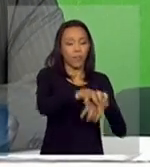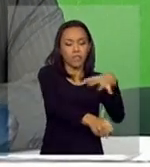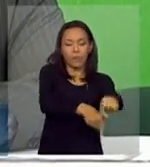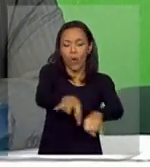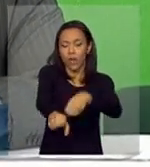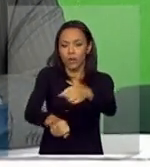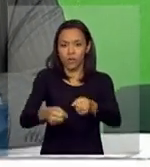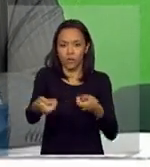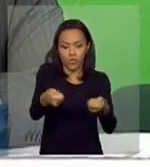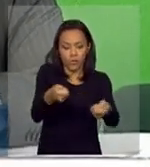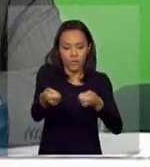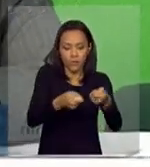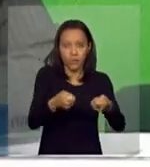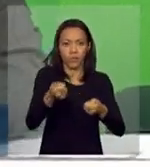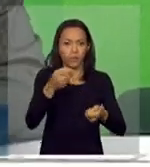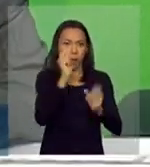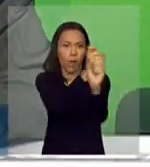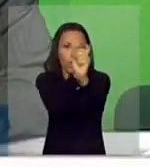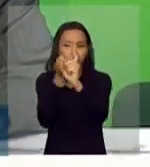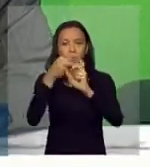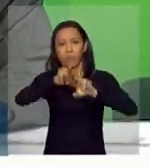Okay.